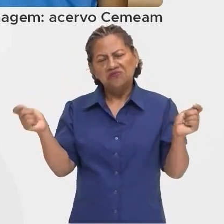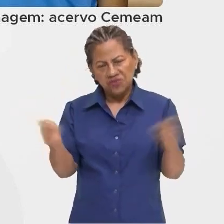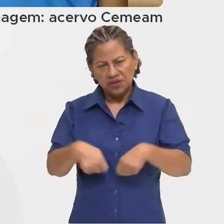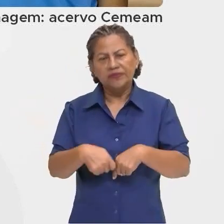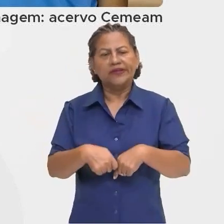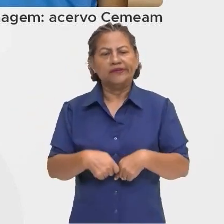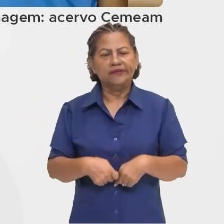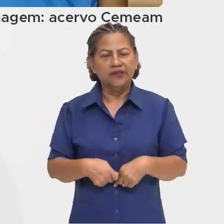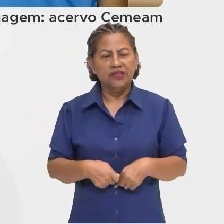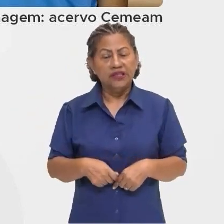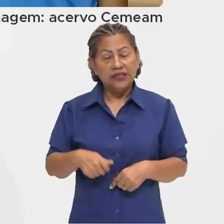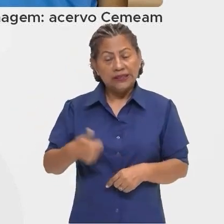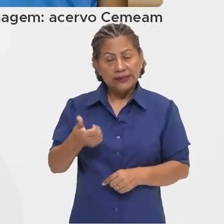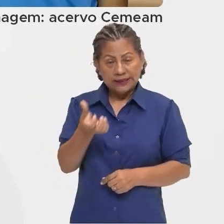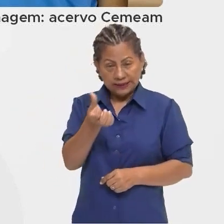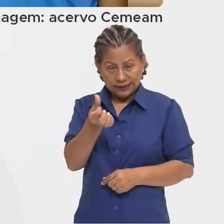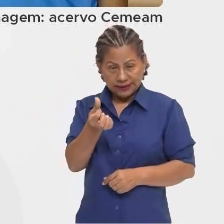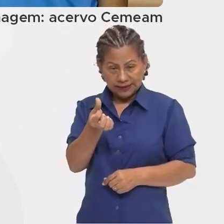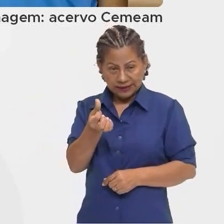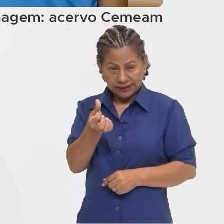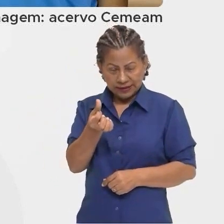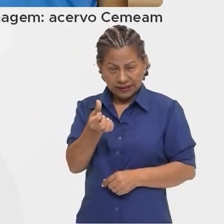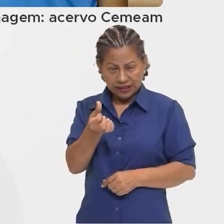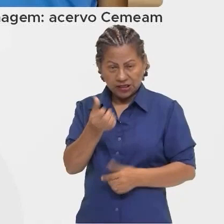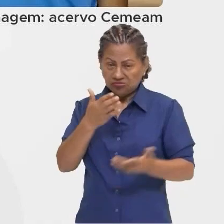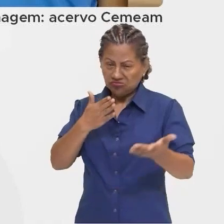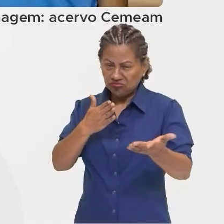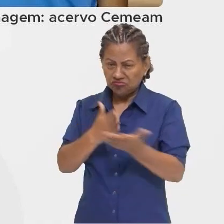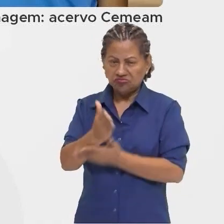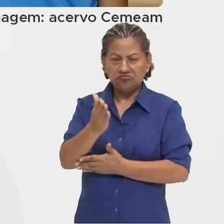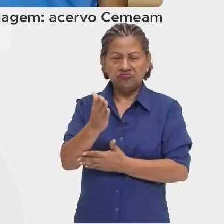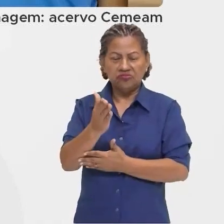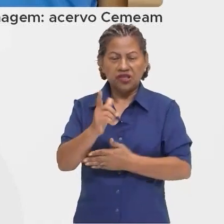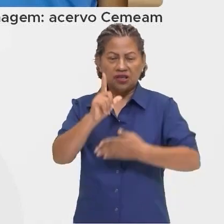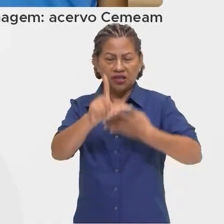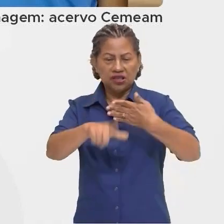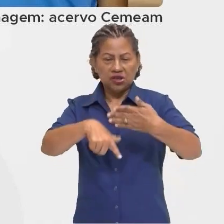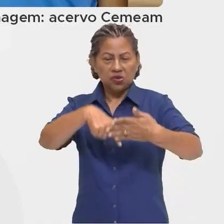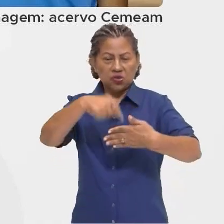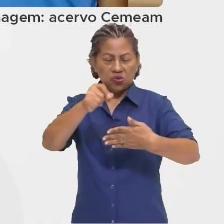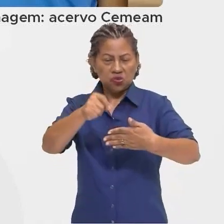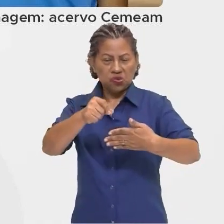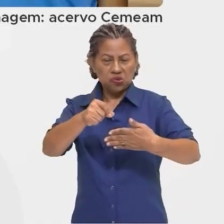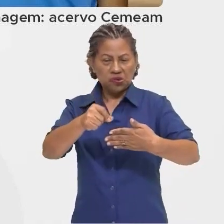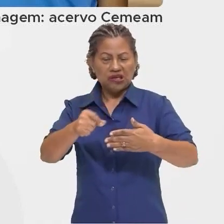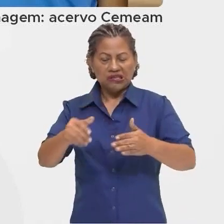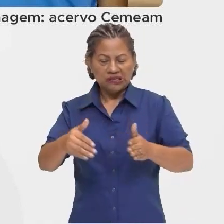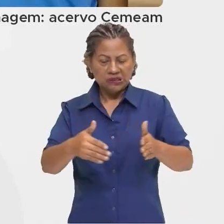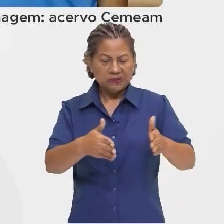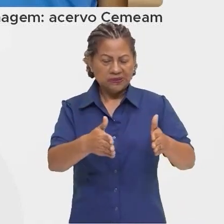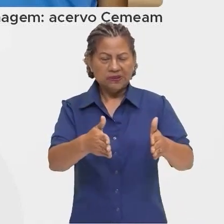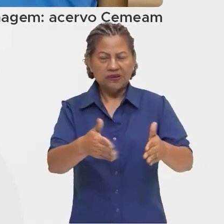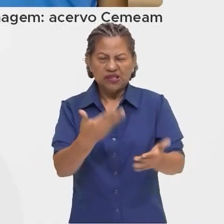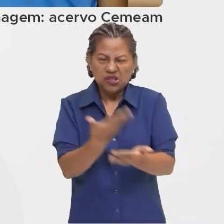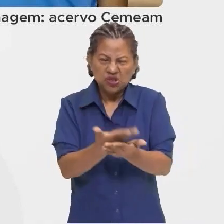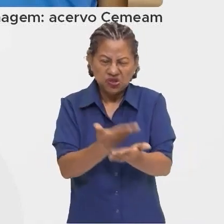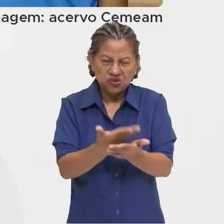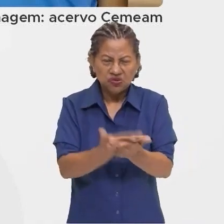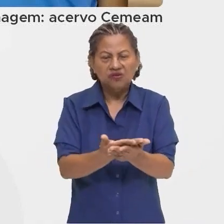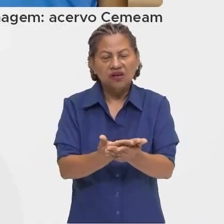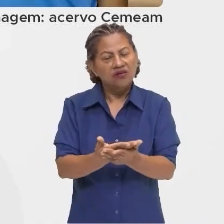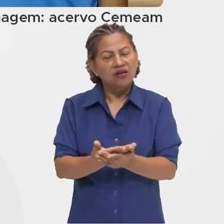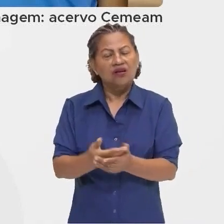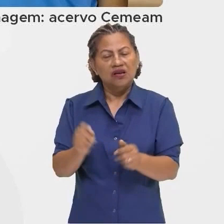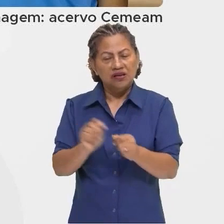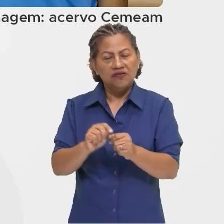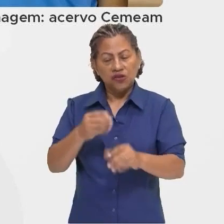a licenciatura em letras na UEA. Foi quando decidi o meu caminho, terminar a graduação, prestar um concurso